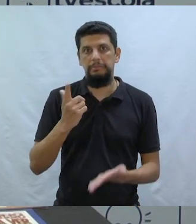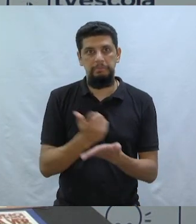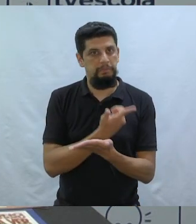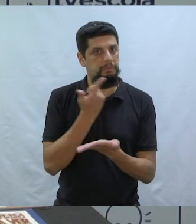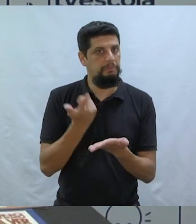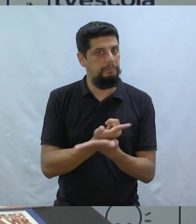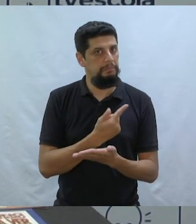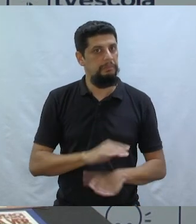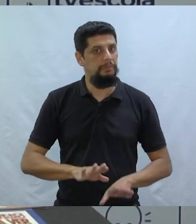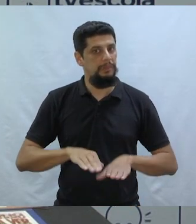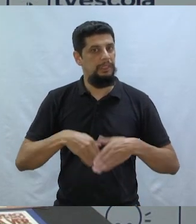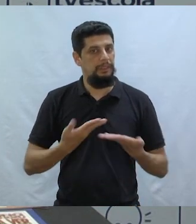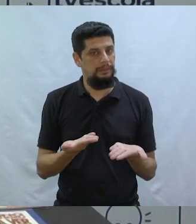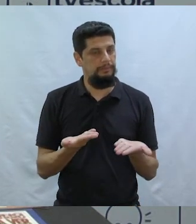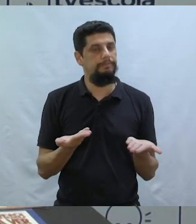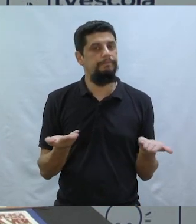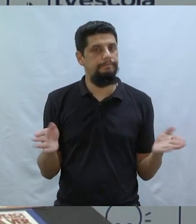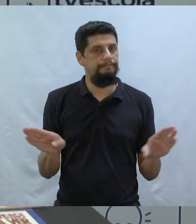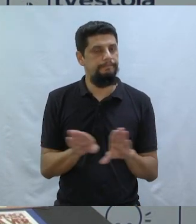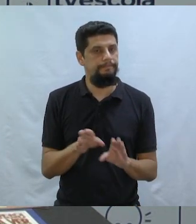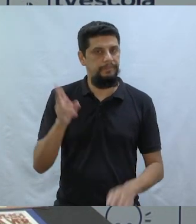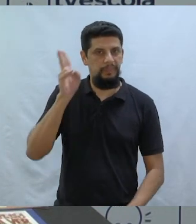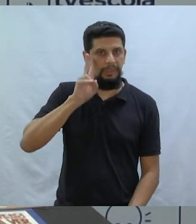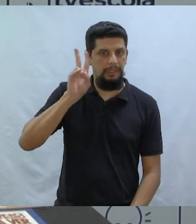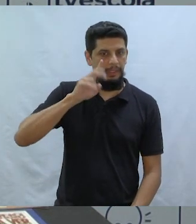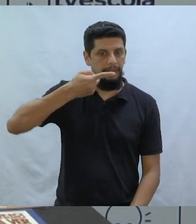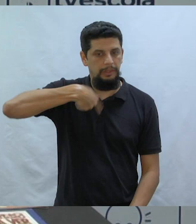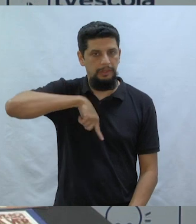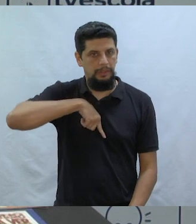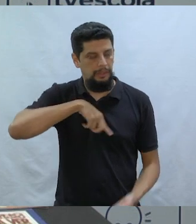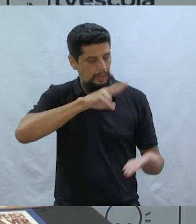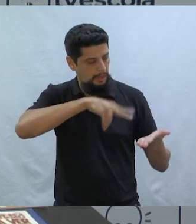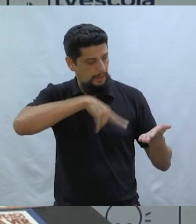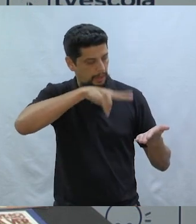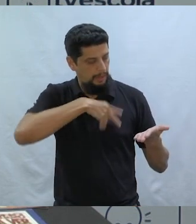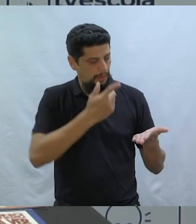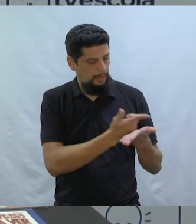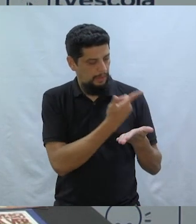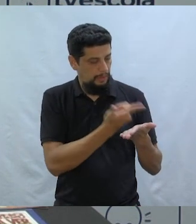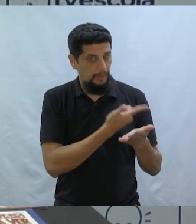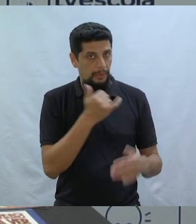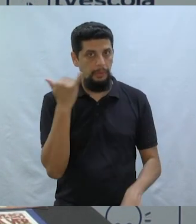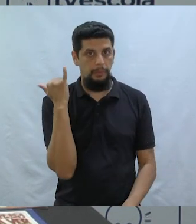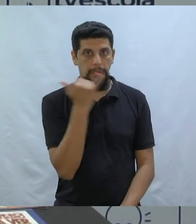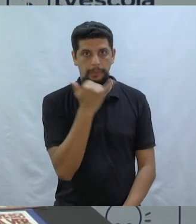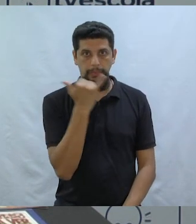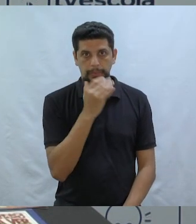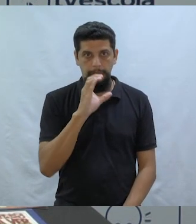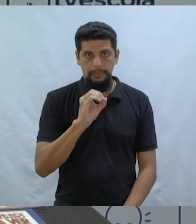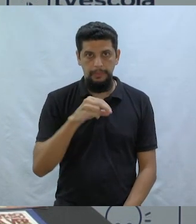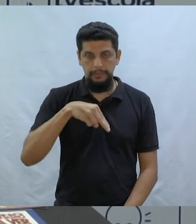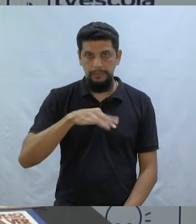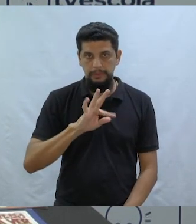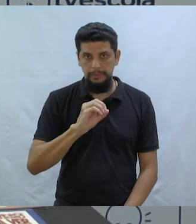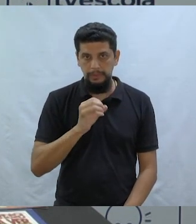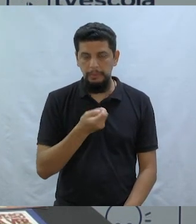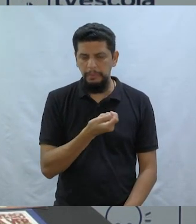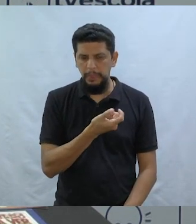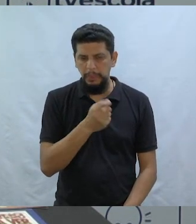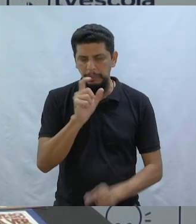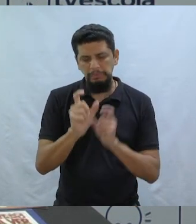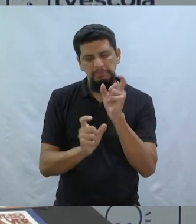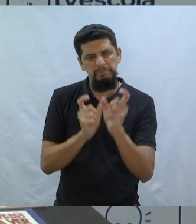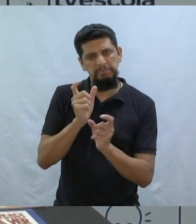títulos E lembrando que nós fizemos a leitura de um conto viram poucos